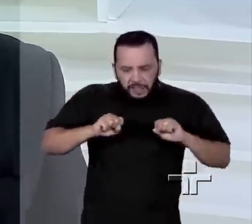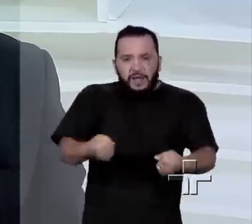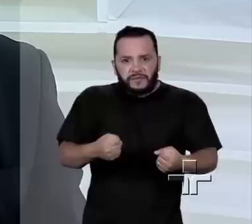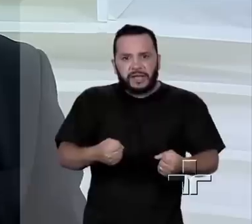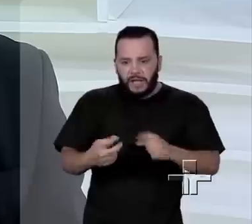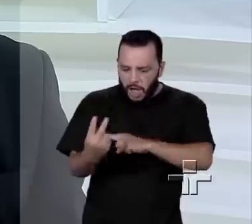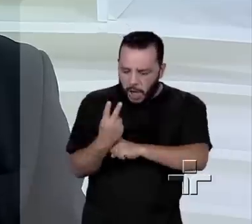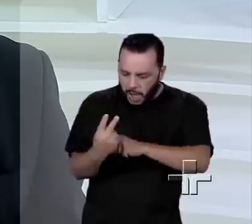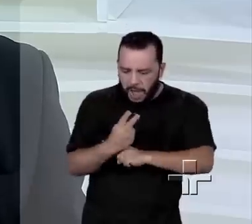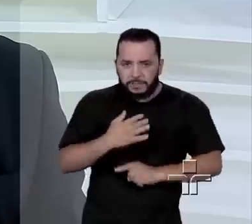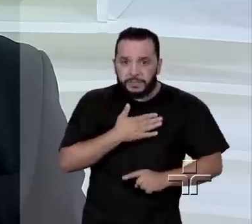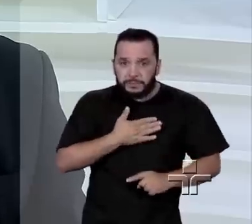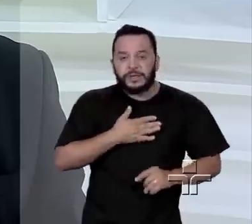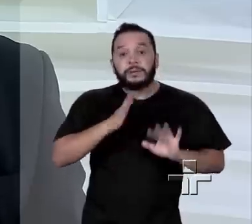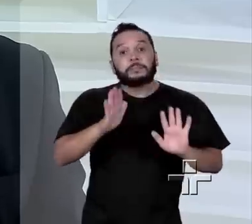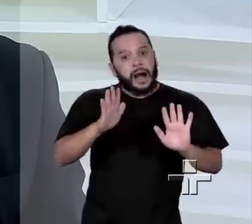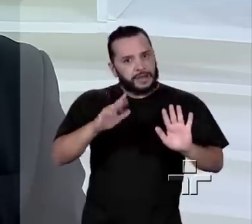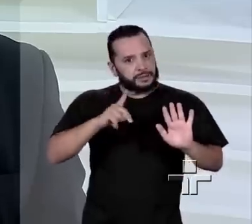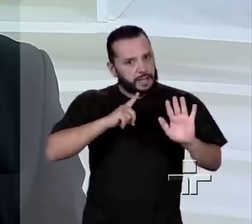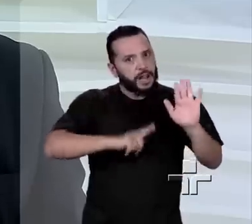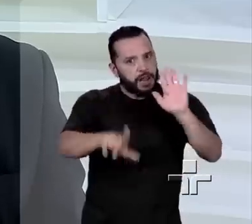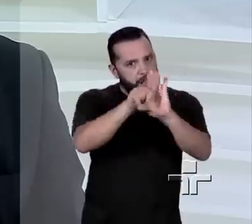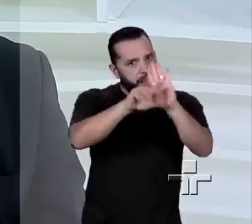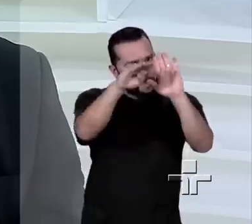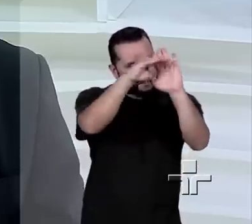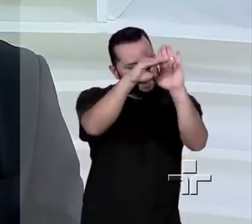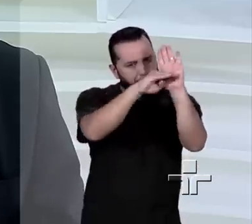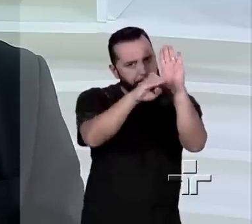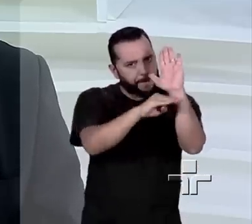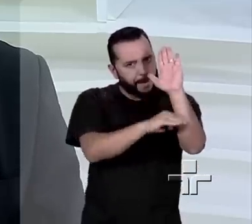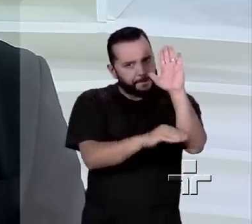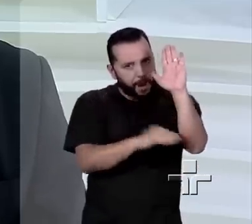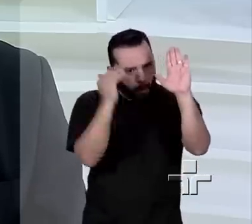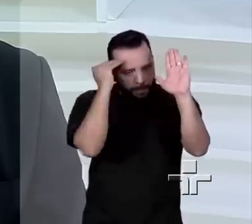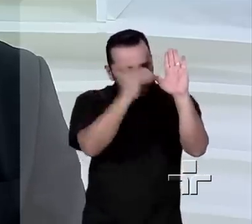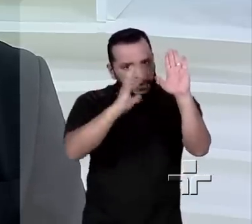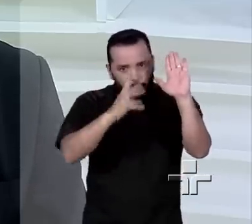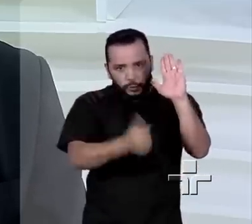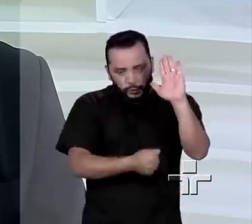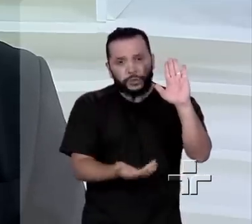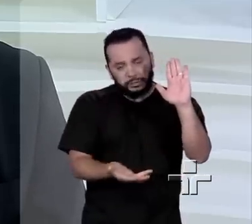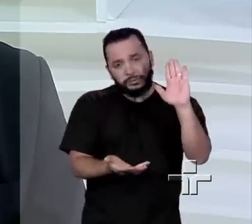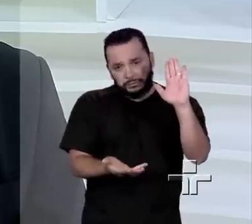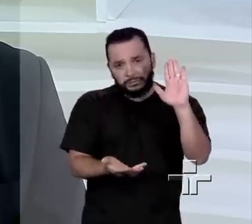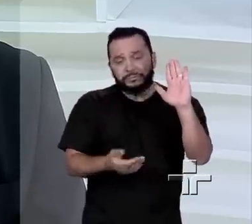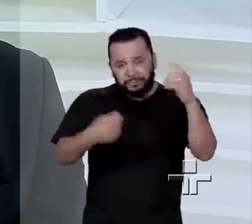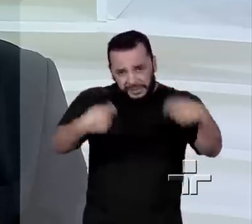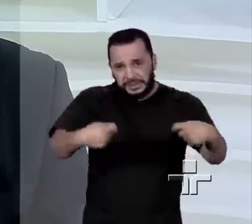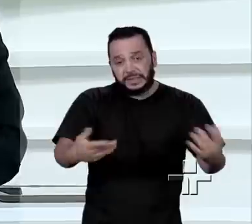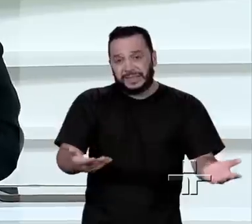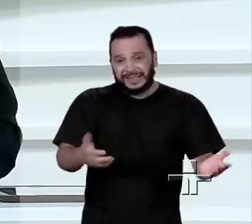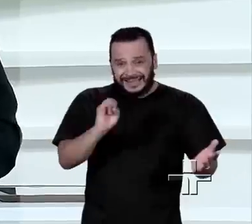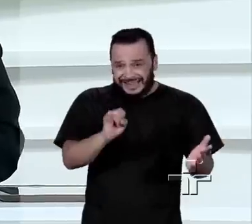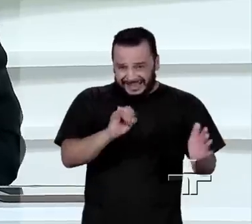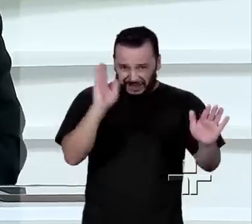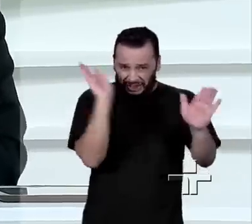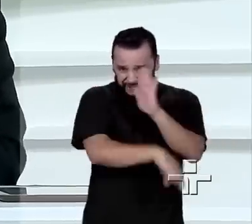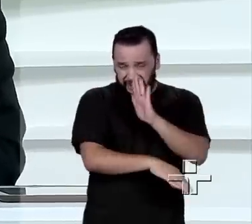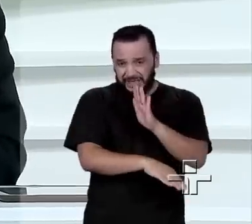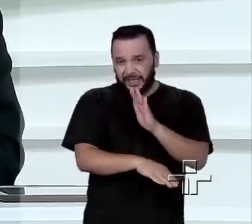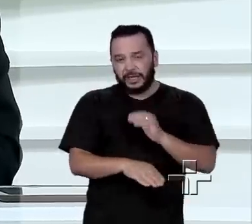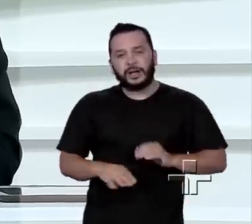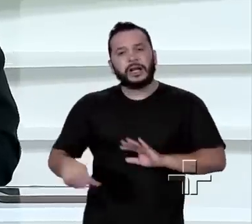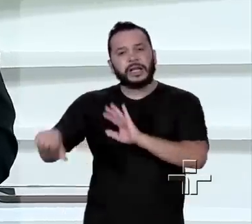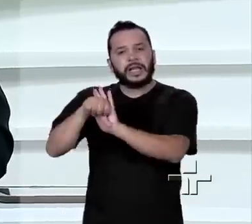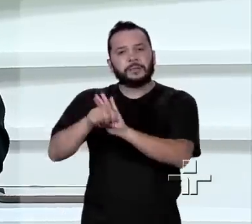esteja adequado à legislação, isso só facilitou a vida do criminoso. Agora o Gabriel